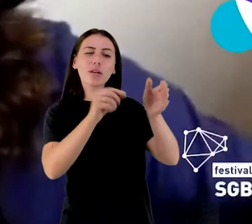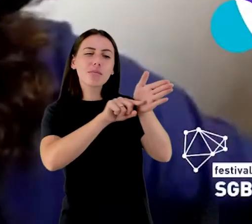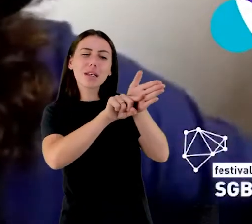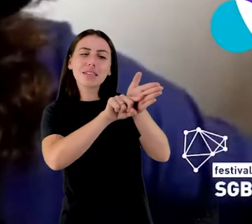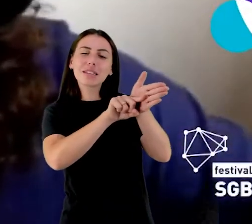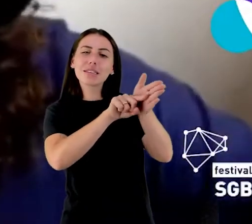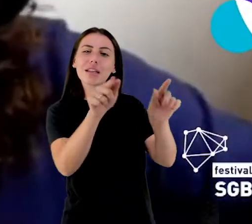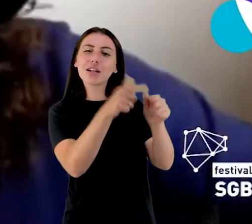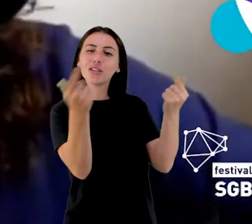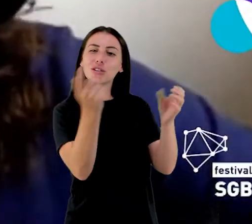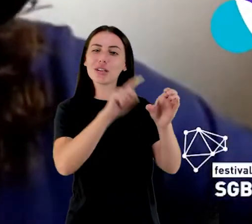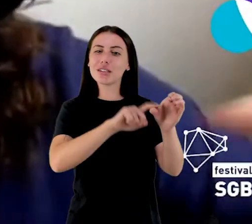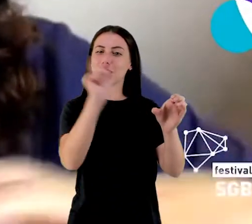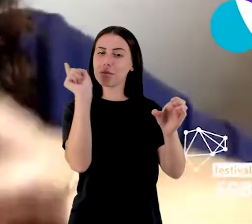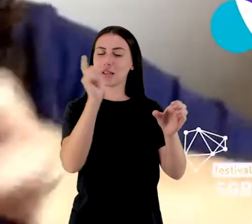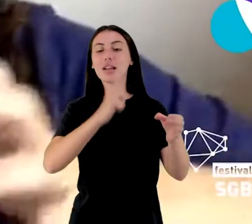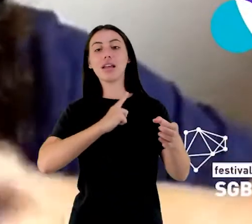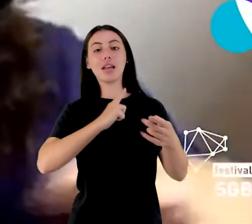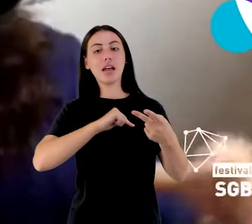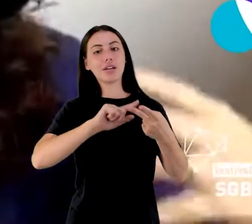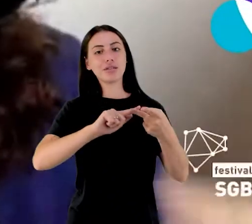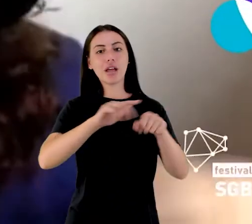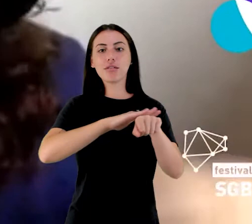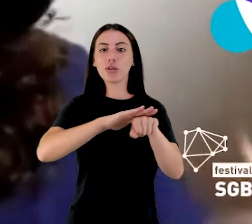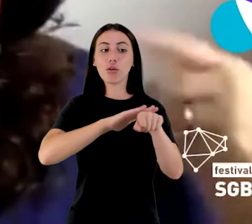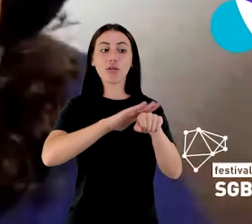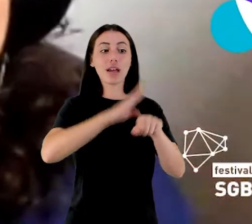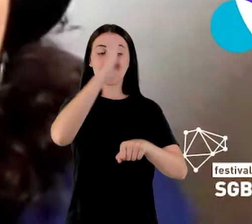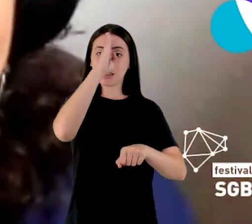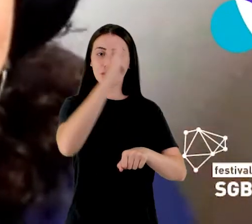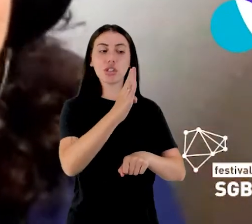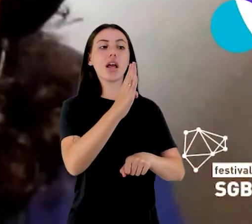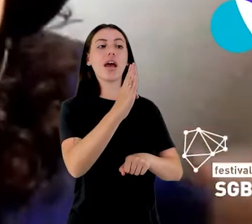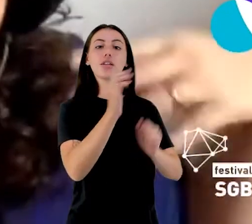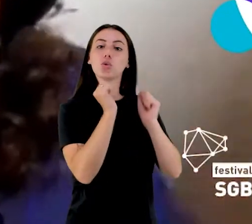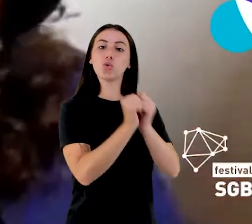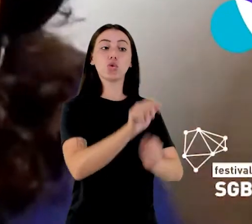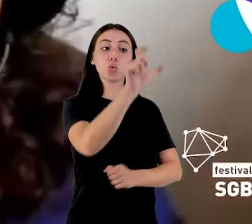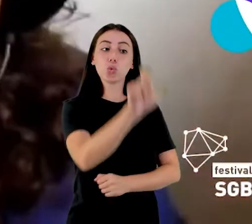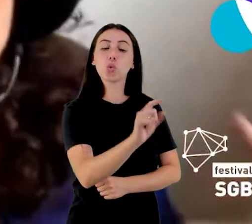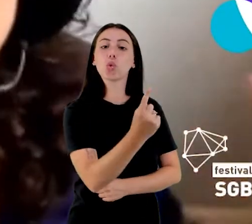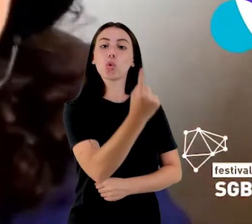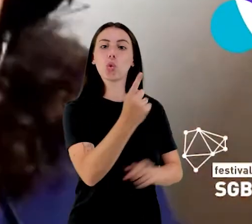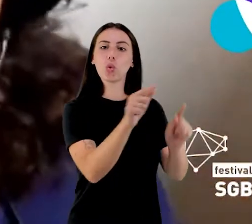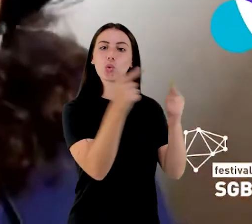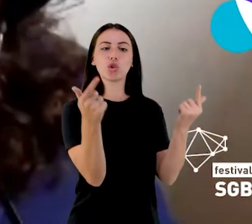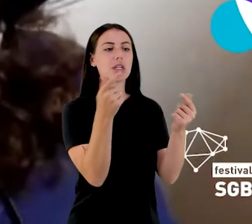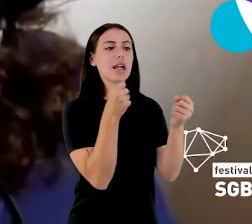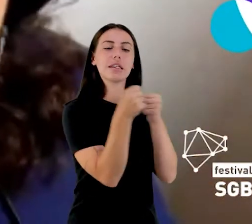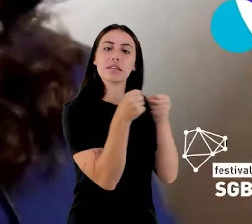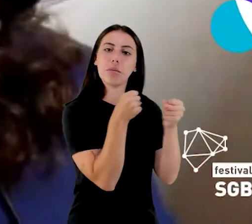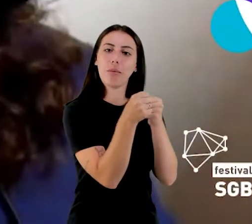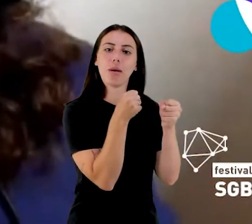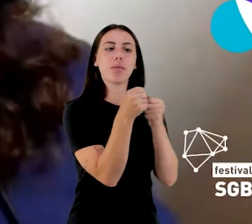indicação e as conexões, né? Aí que a gente começou a celebrar de verdade a potência do que é a colaboração